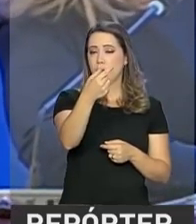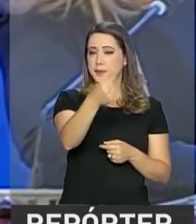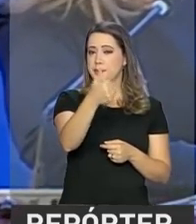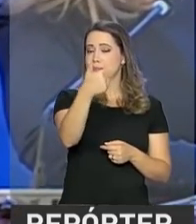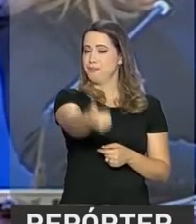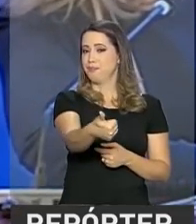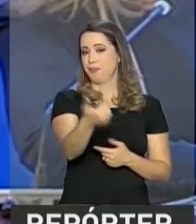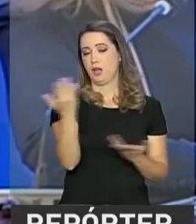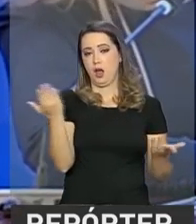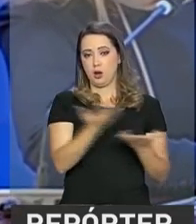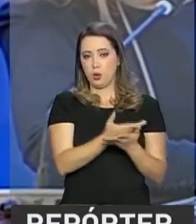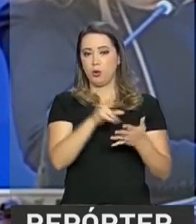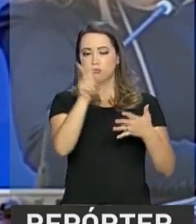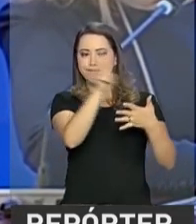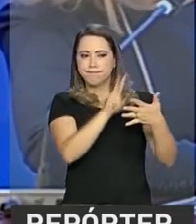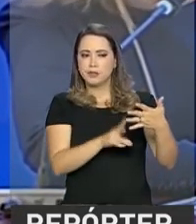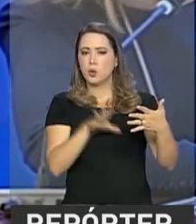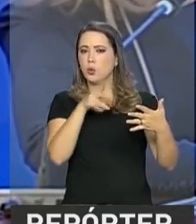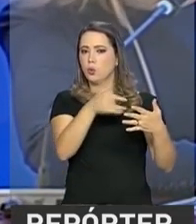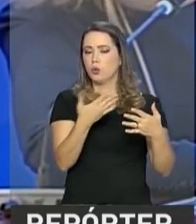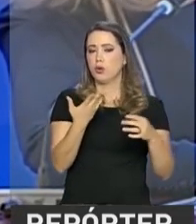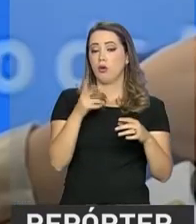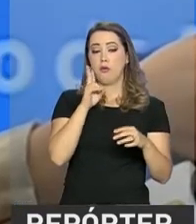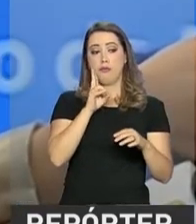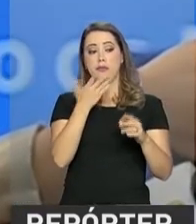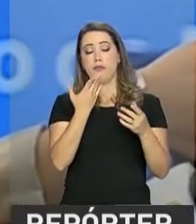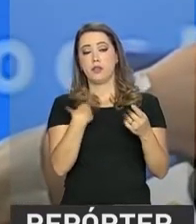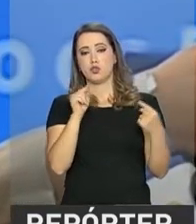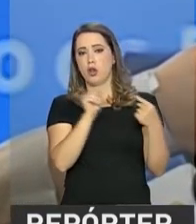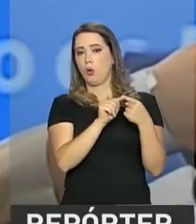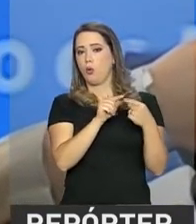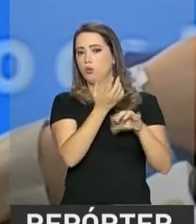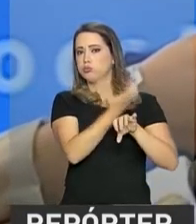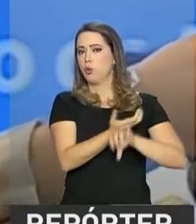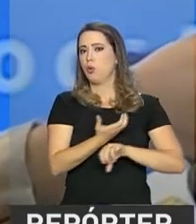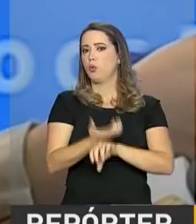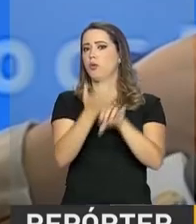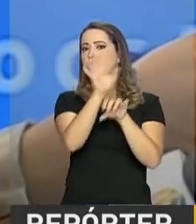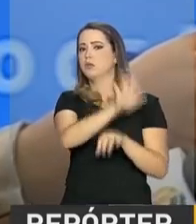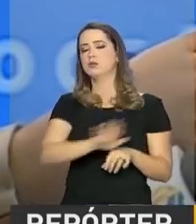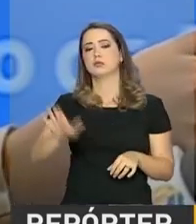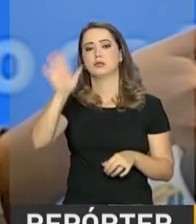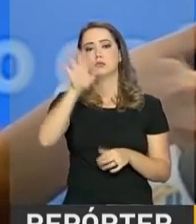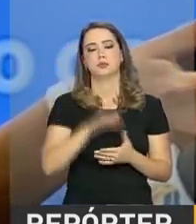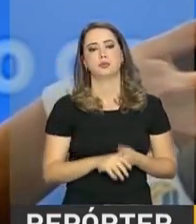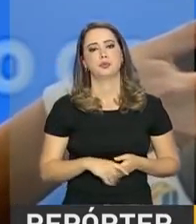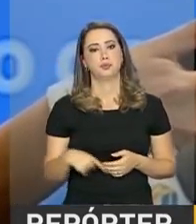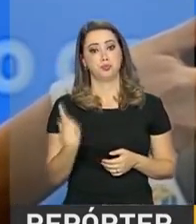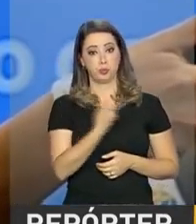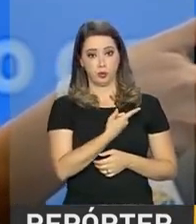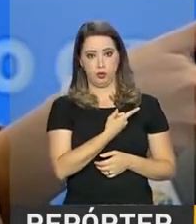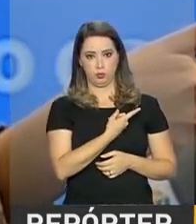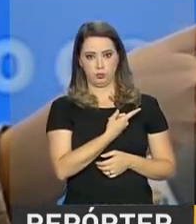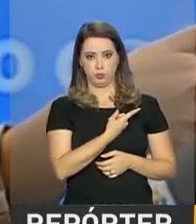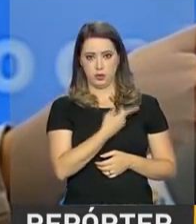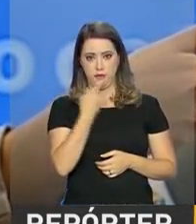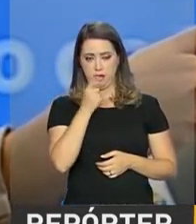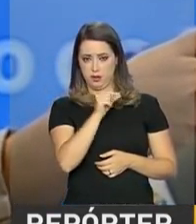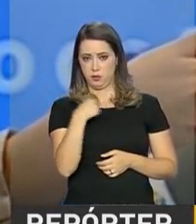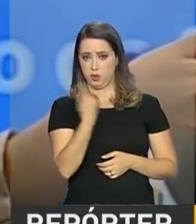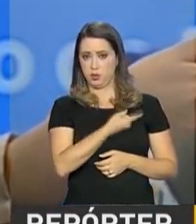instrumento leva em conta a base comum curricular nós estamos conseguindo fazer com que o currículo mande na